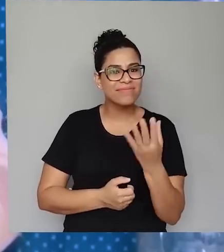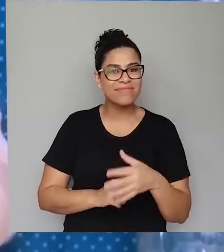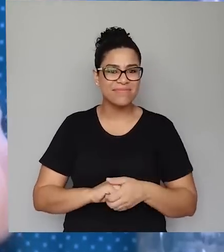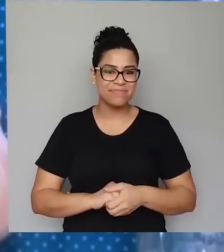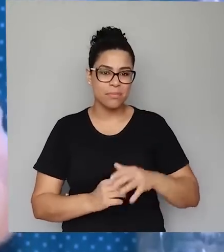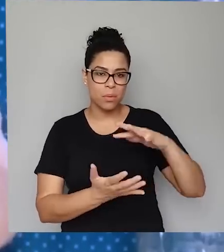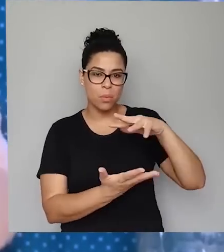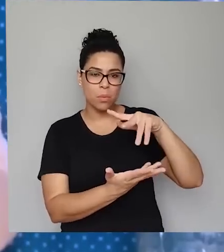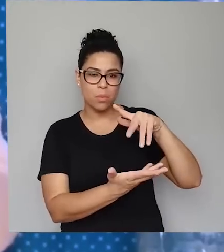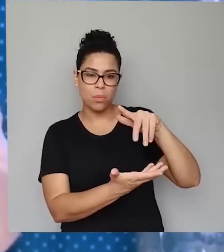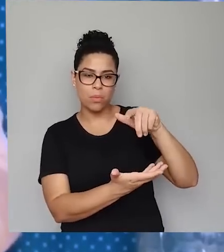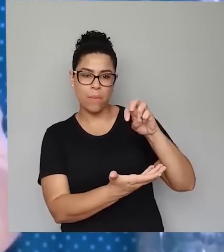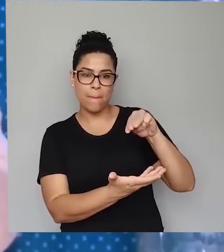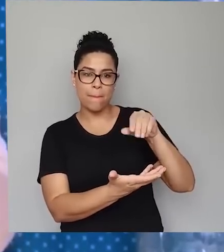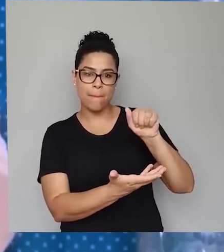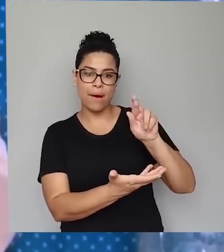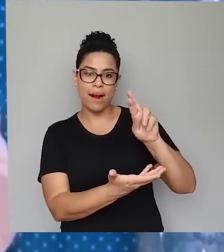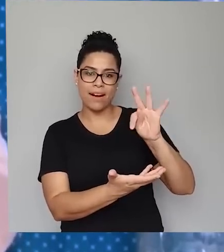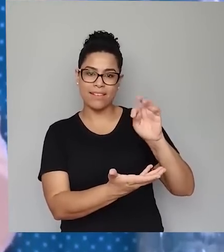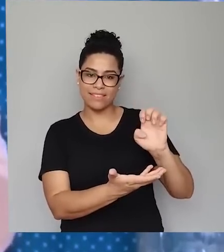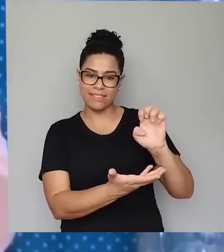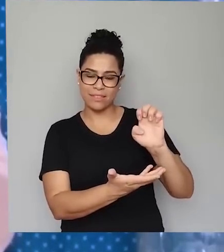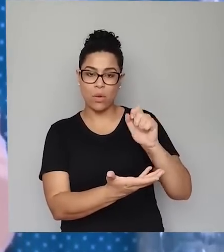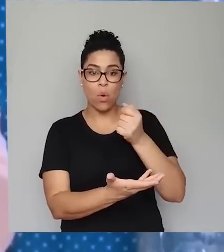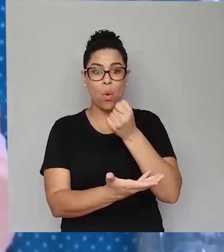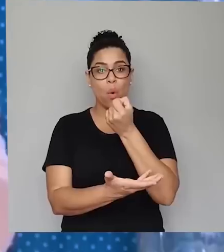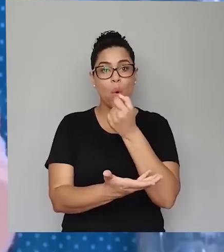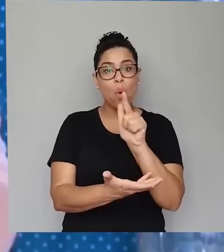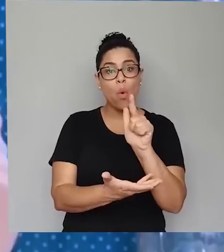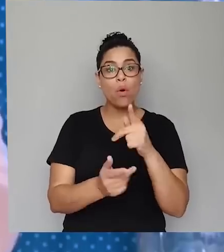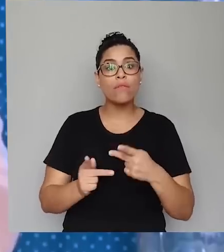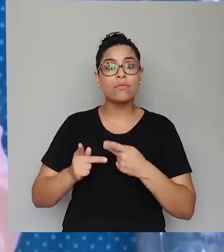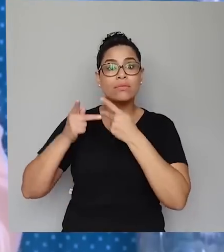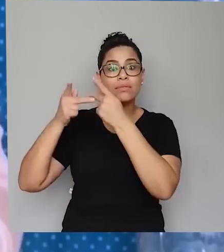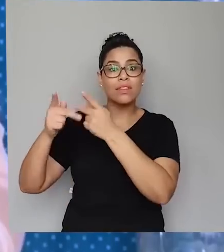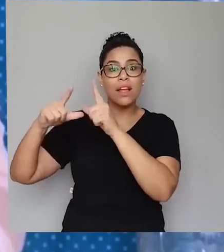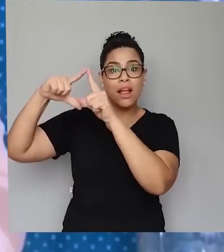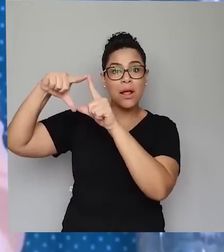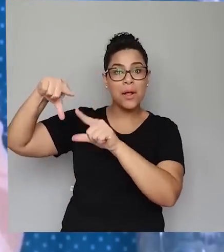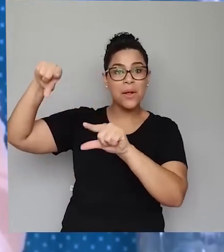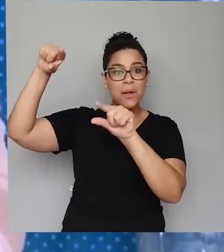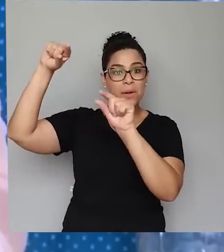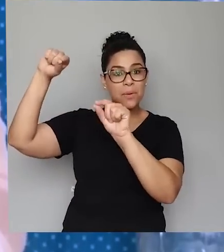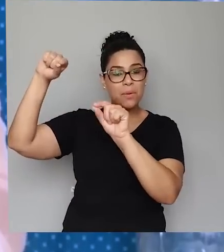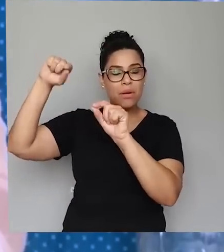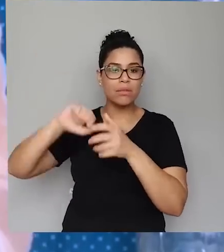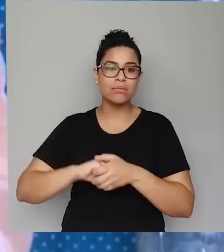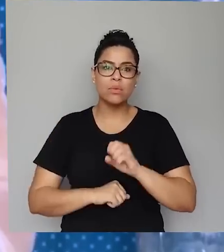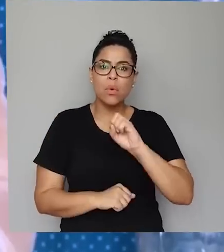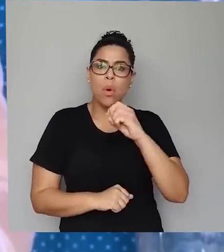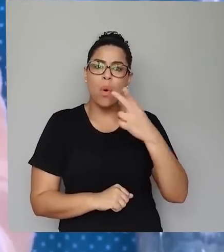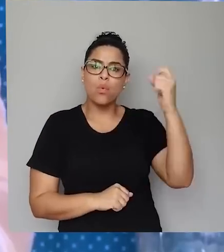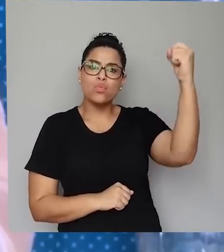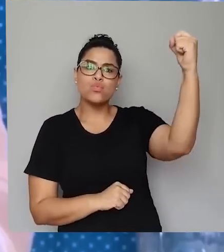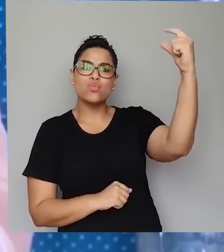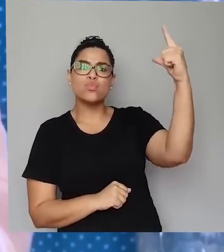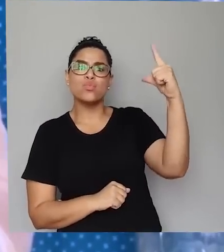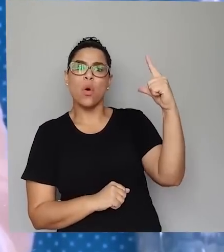Marte? Visitar a Lua? E tomar um banho de sol lá no sol?